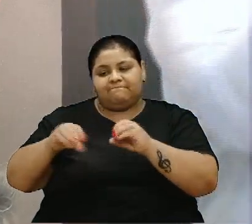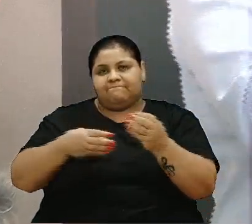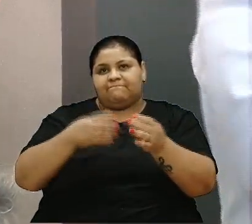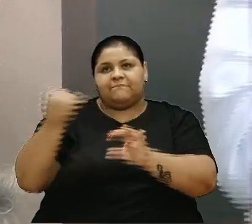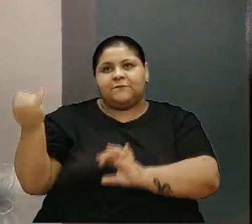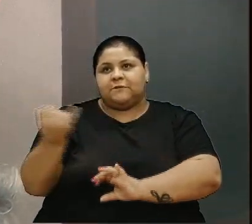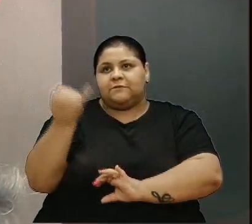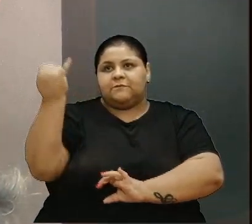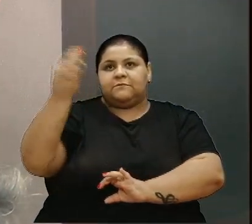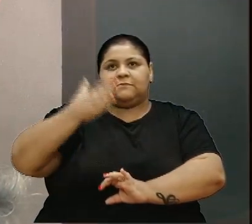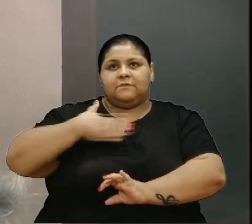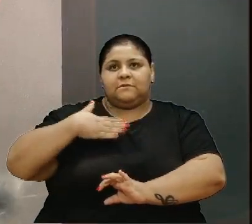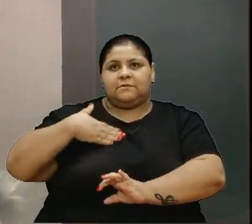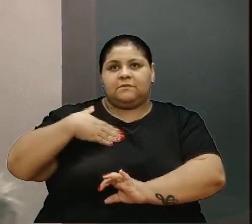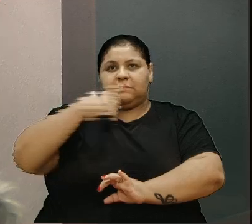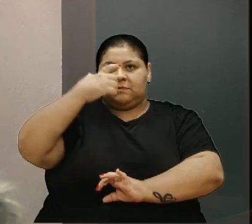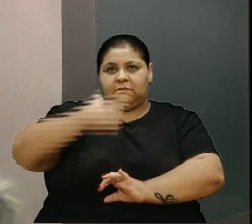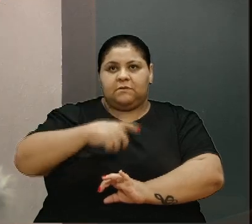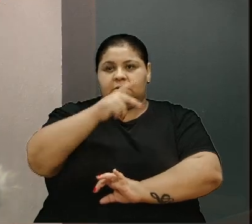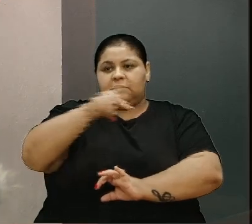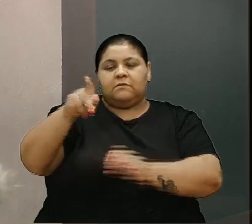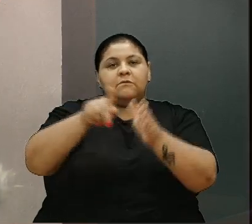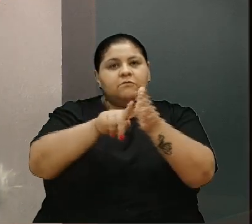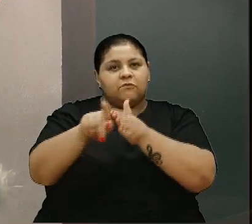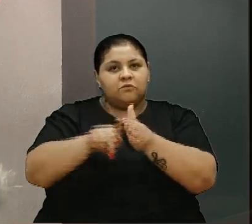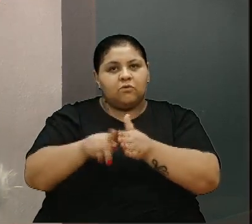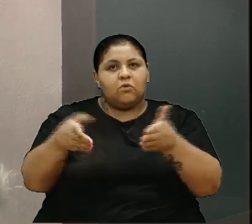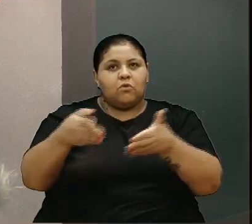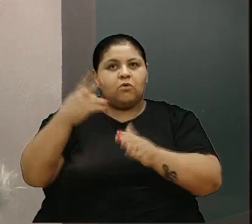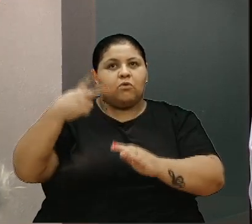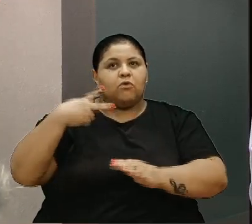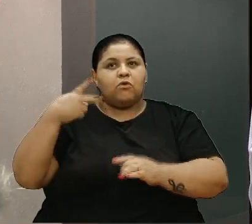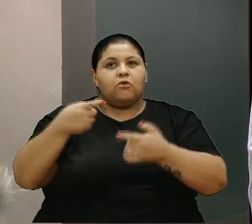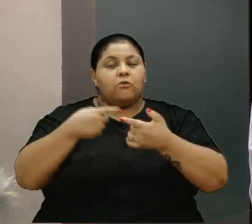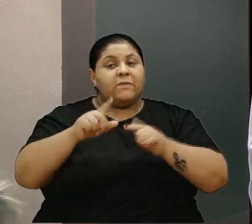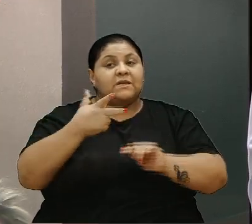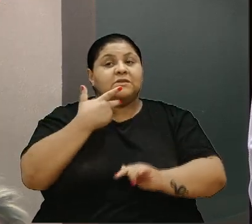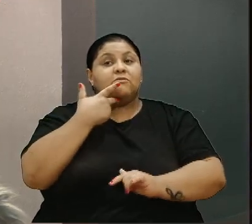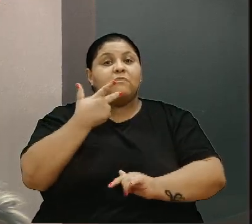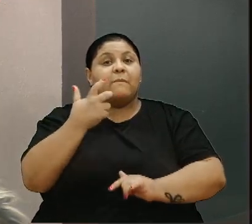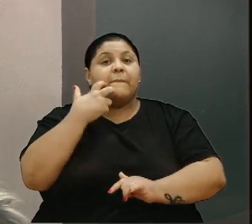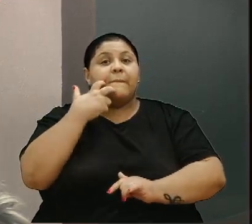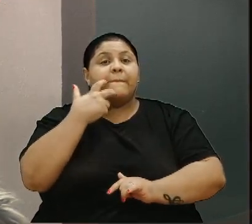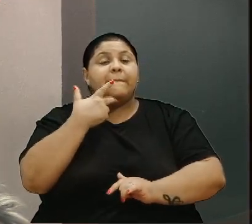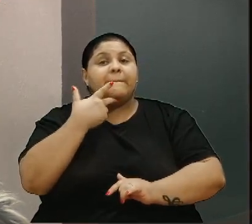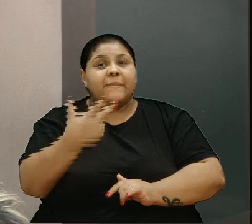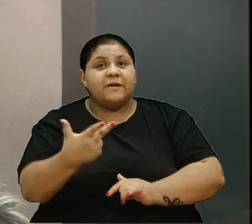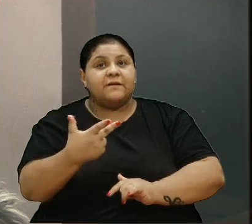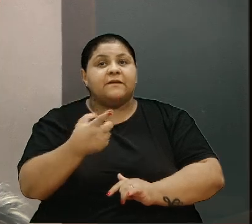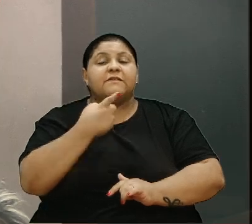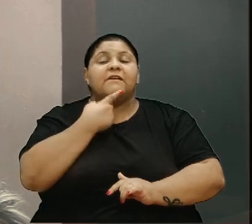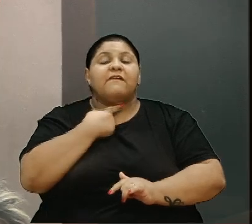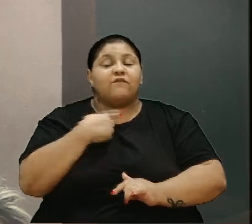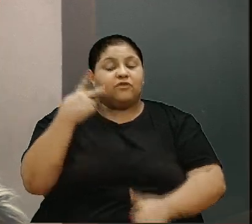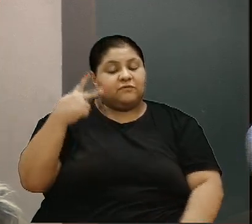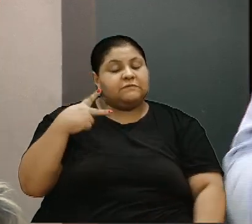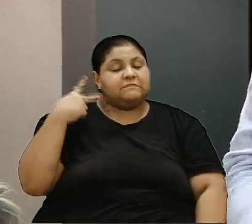para mim, sou professor, pesquisador, estamos vereadores, mas eu conclamo, vontade